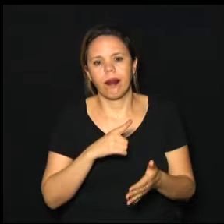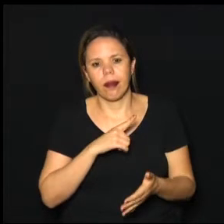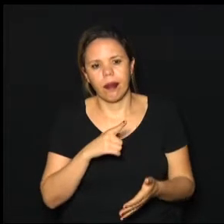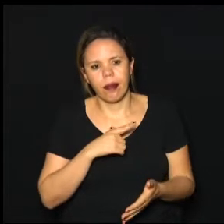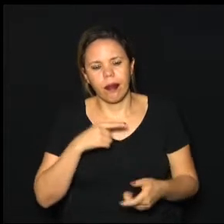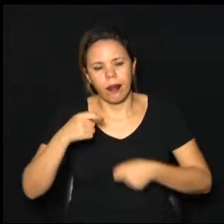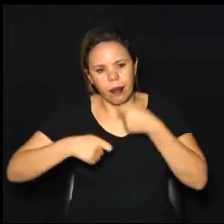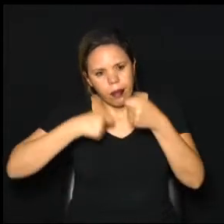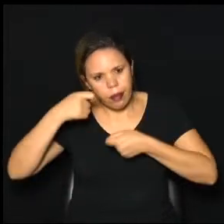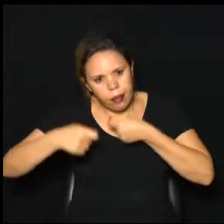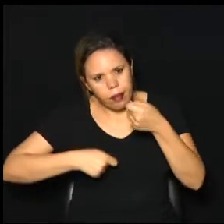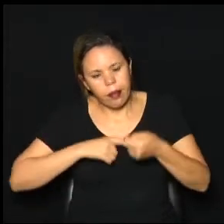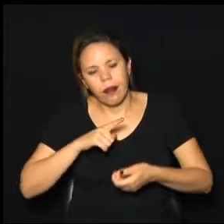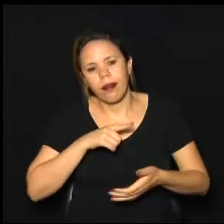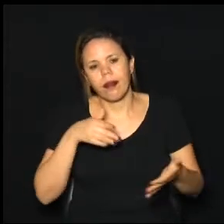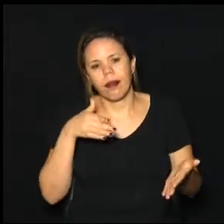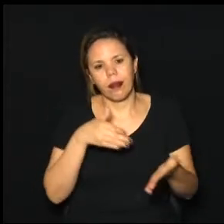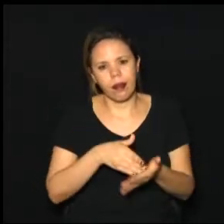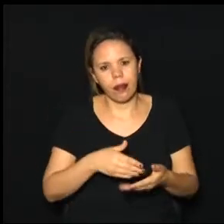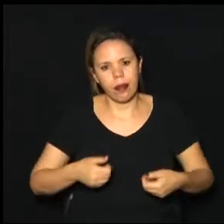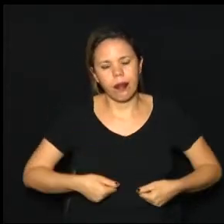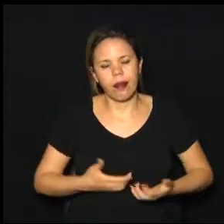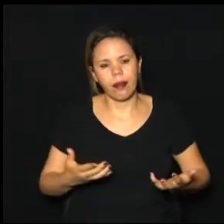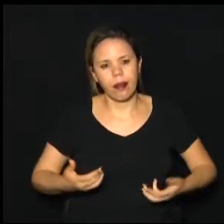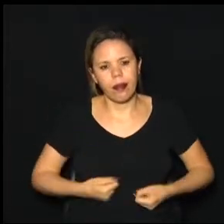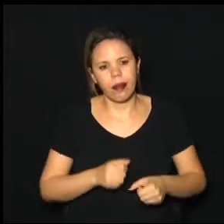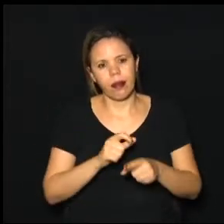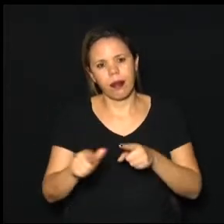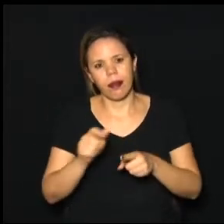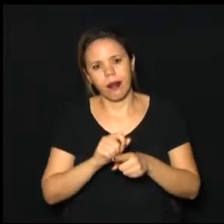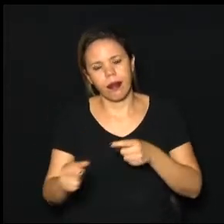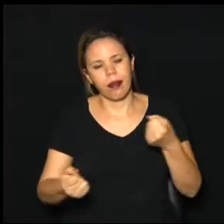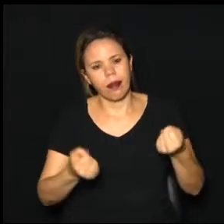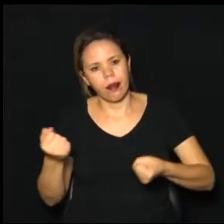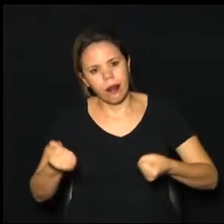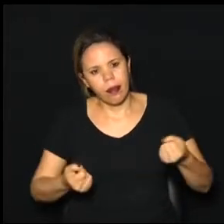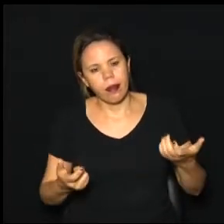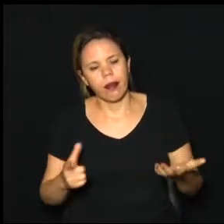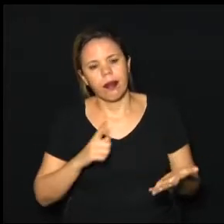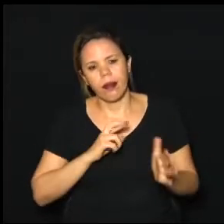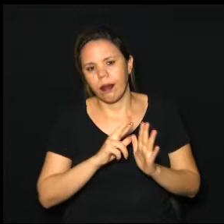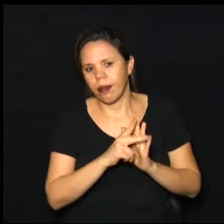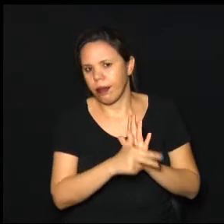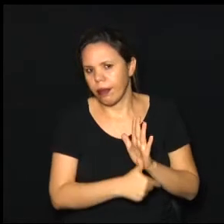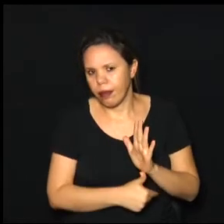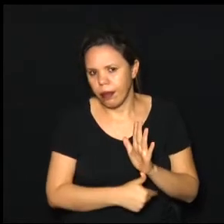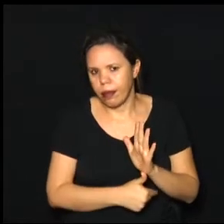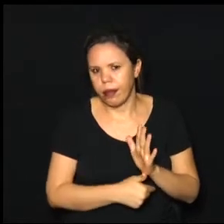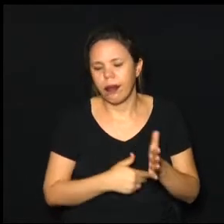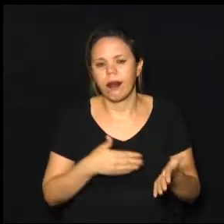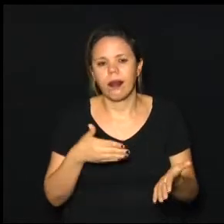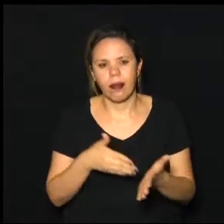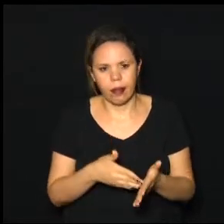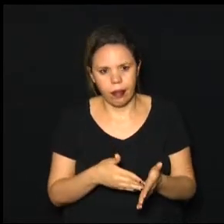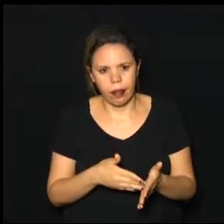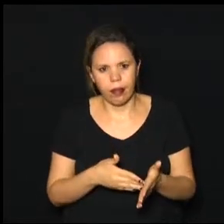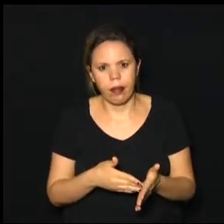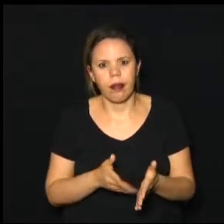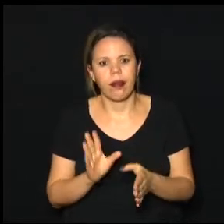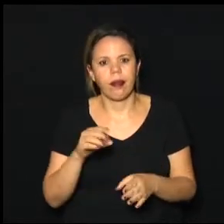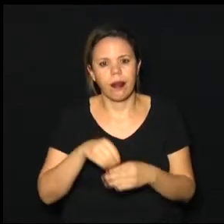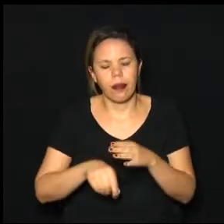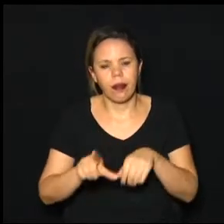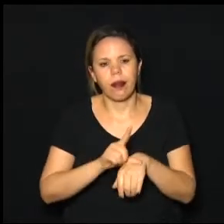com alimentação, existe limite para gasto de aluguel de veículo. Tem uma série de limites previstas